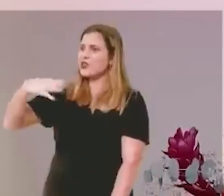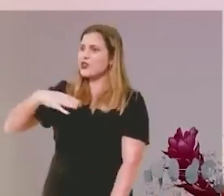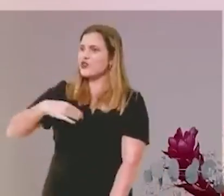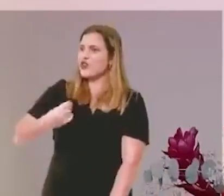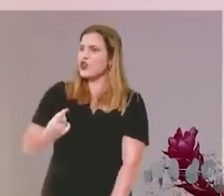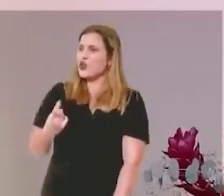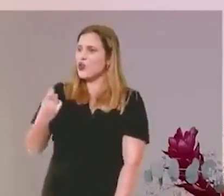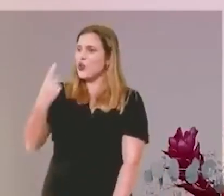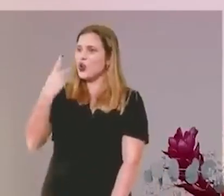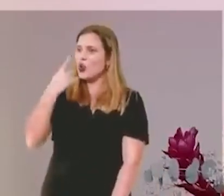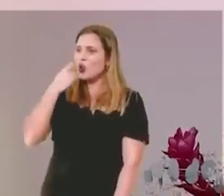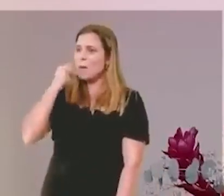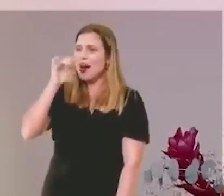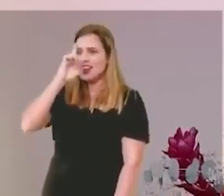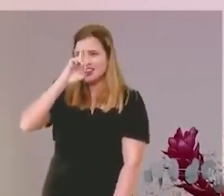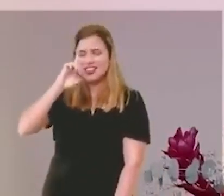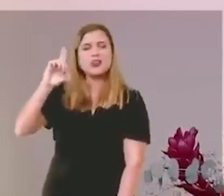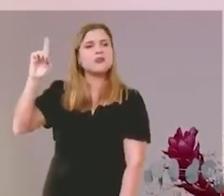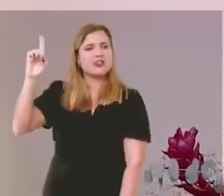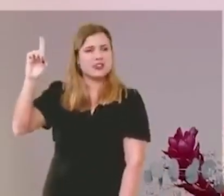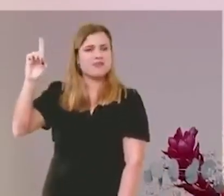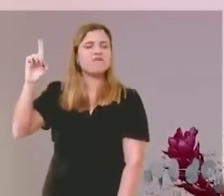Pai. Amém.